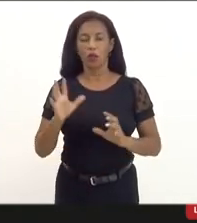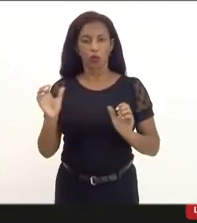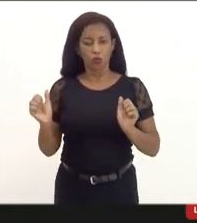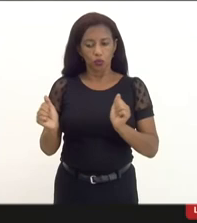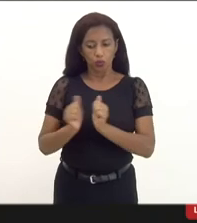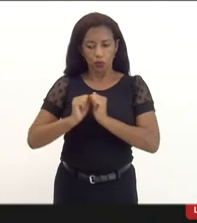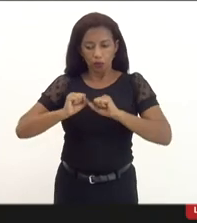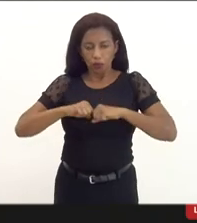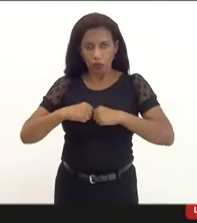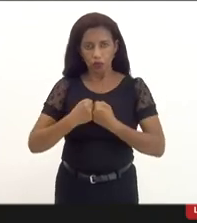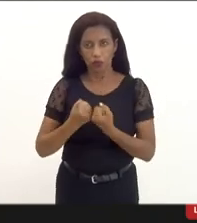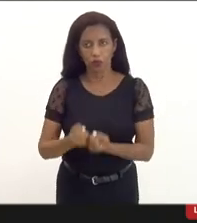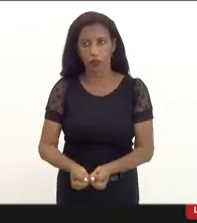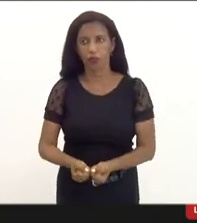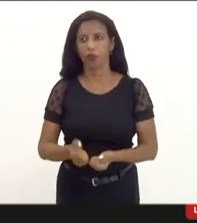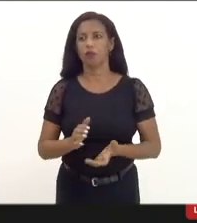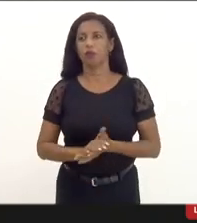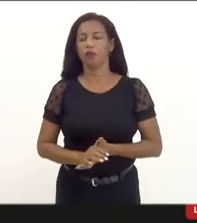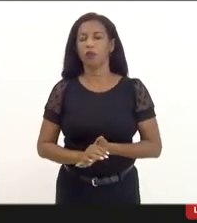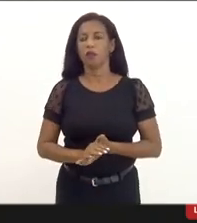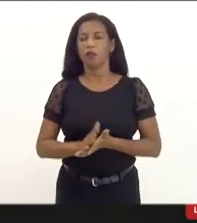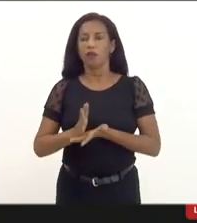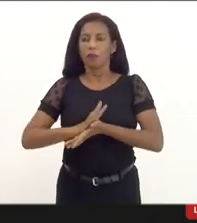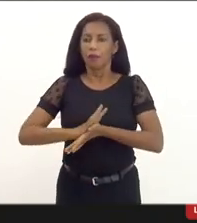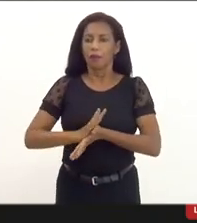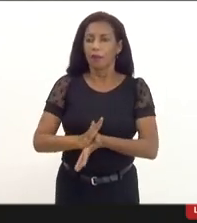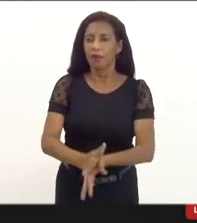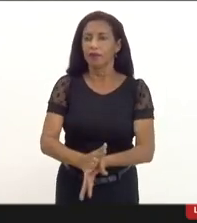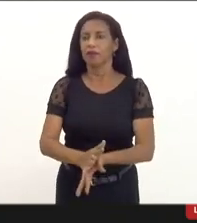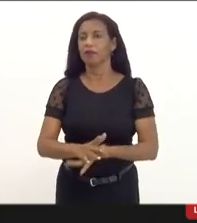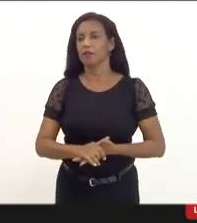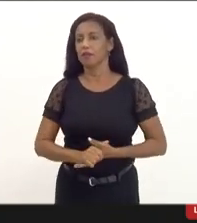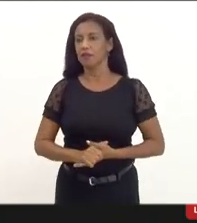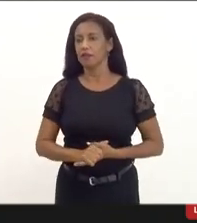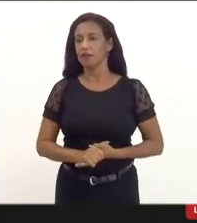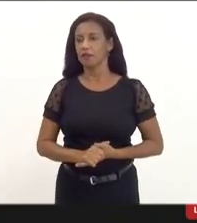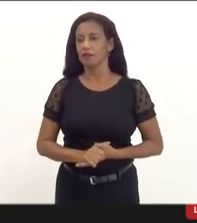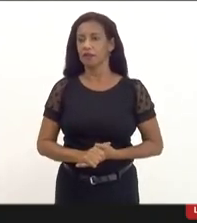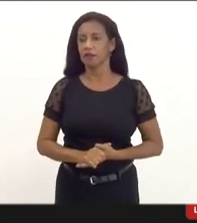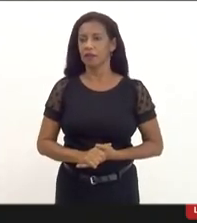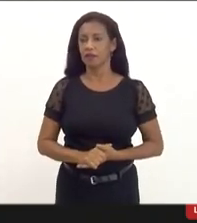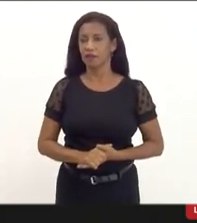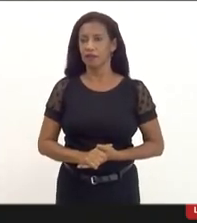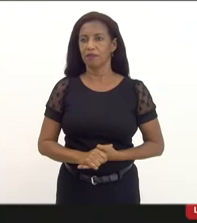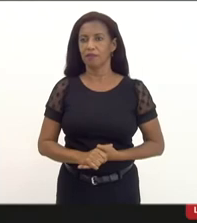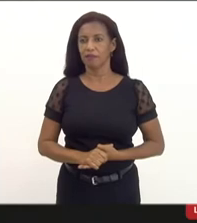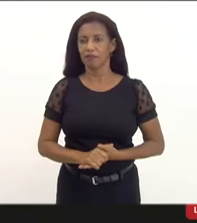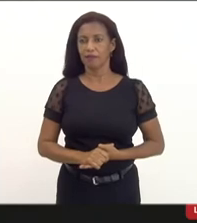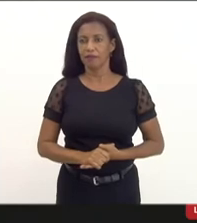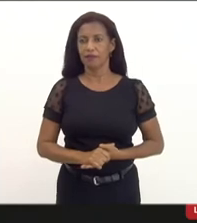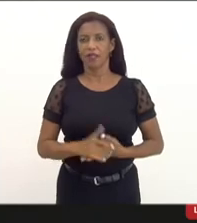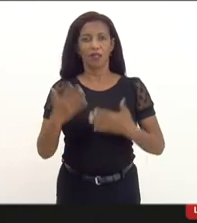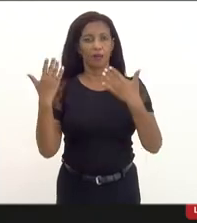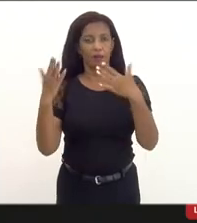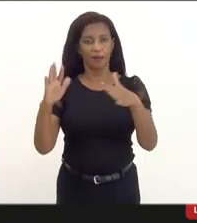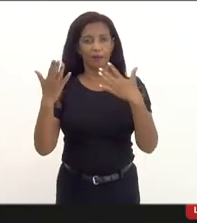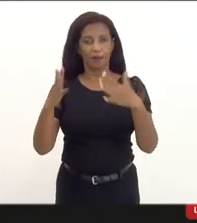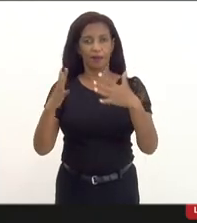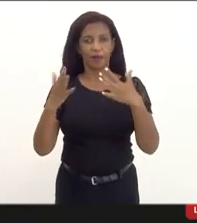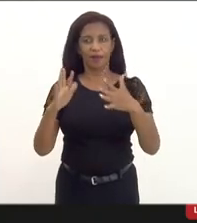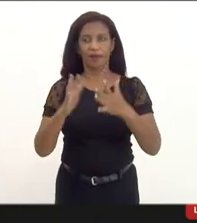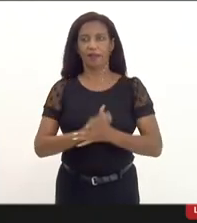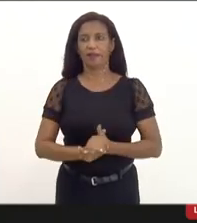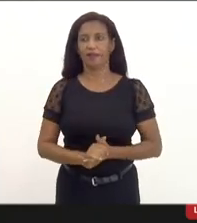estamos ouça ajudar no estado e foi massacrado durante anos e anos então queria mas na verdade parabenizar